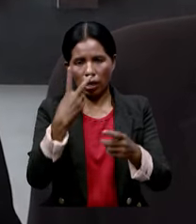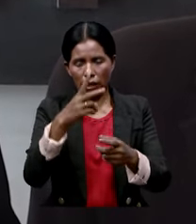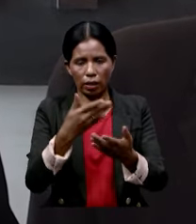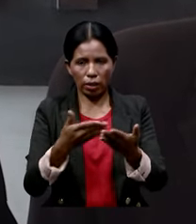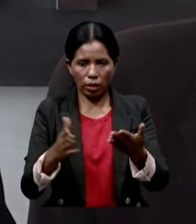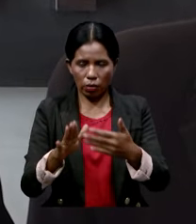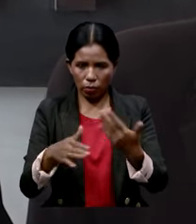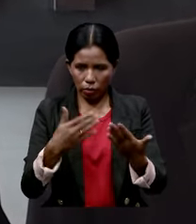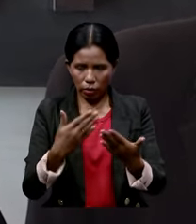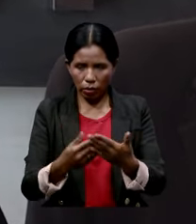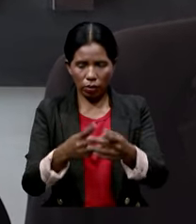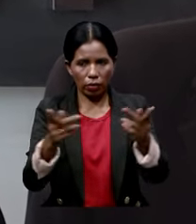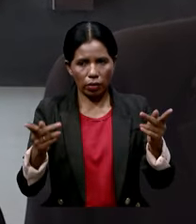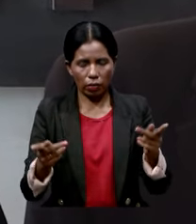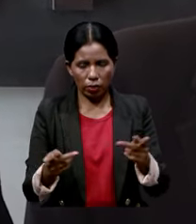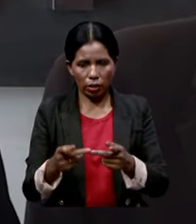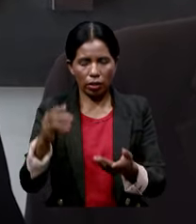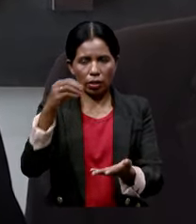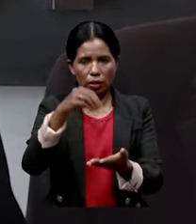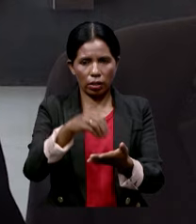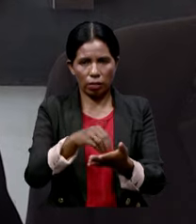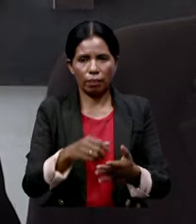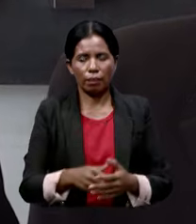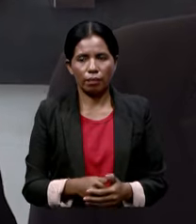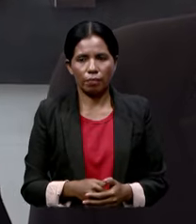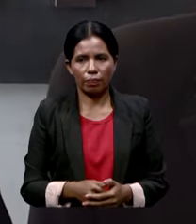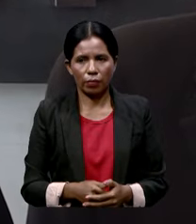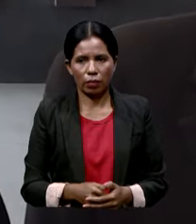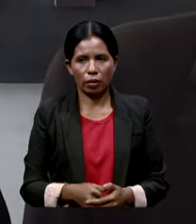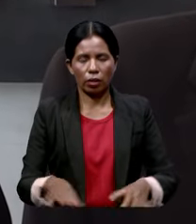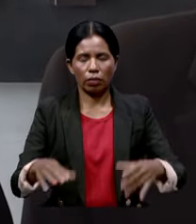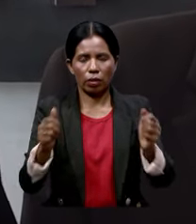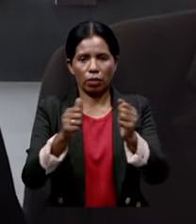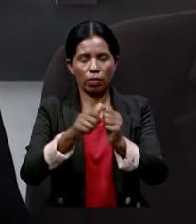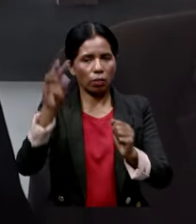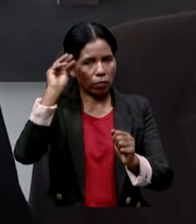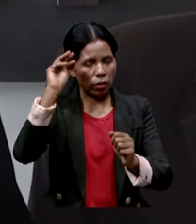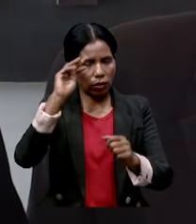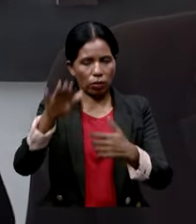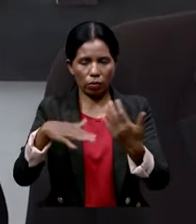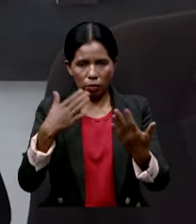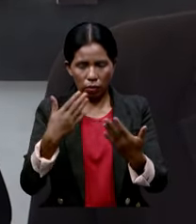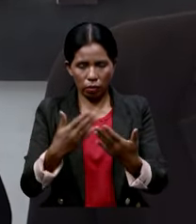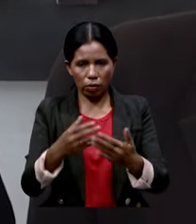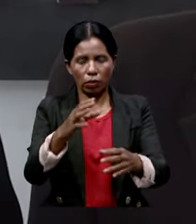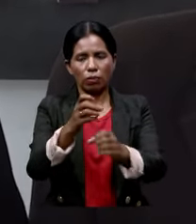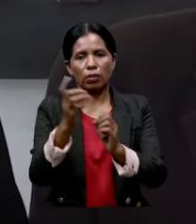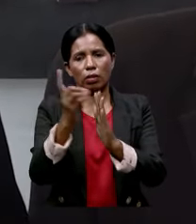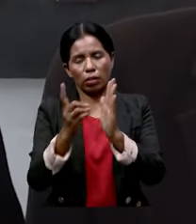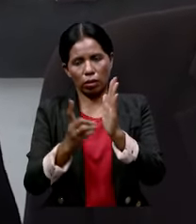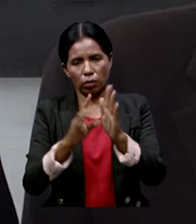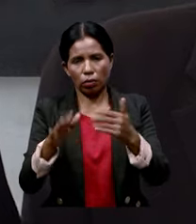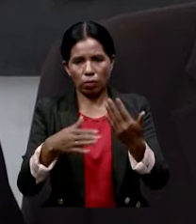nessa fatia acolhimento, coordenação interministerial, levantamento de dados